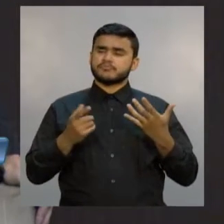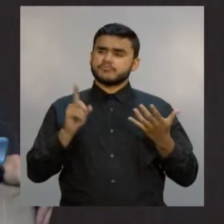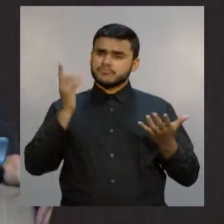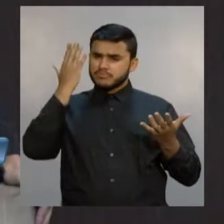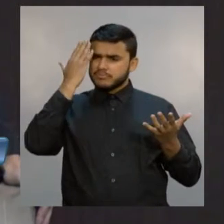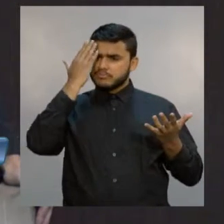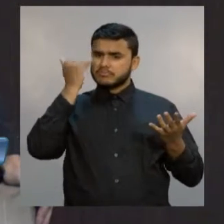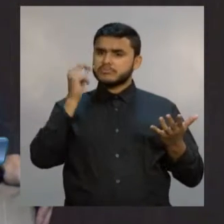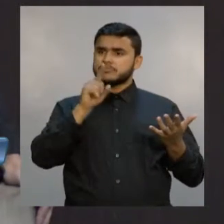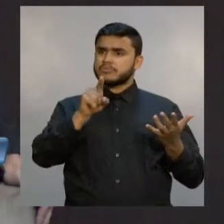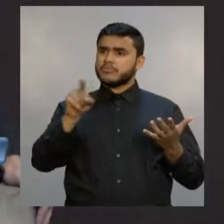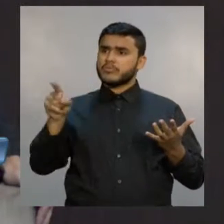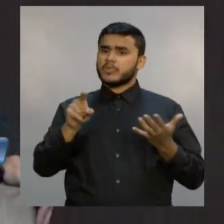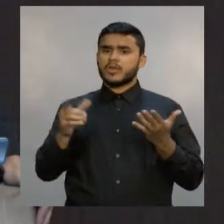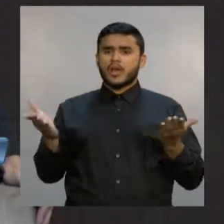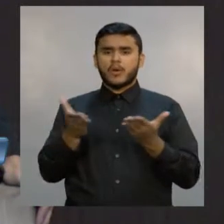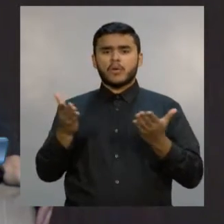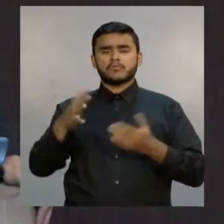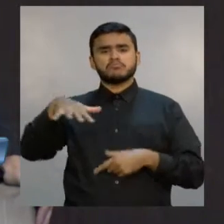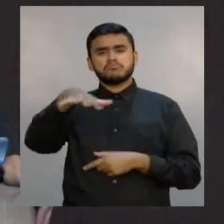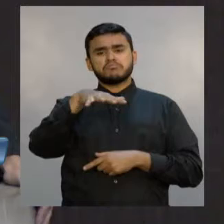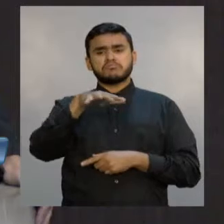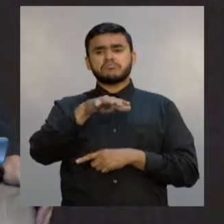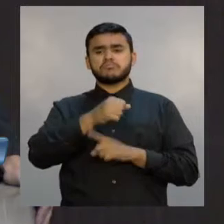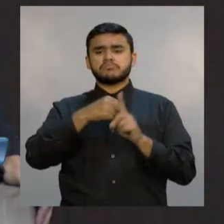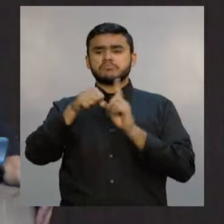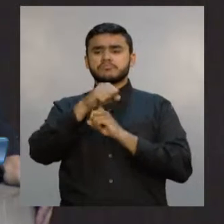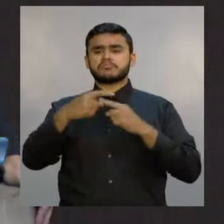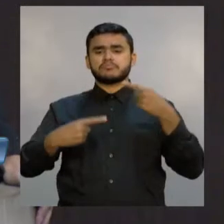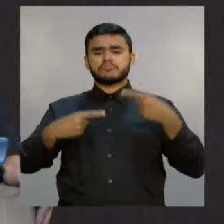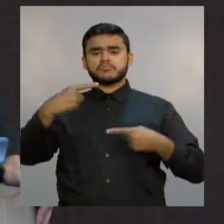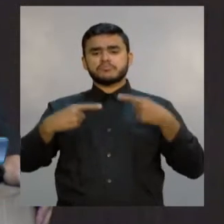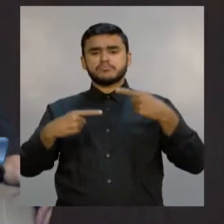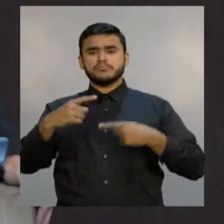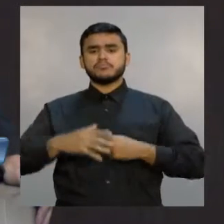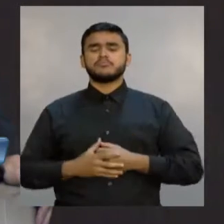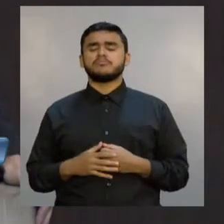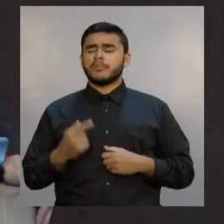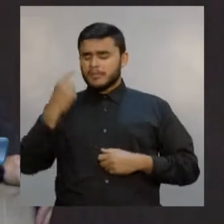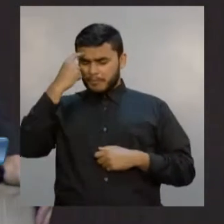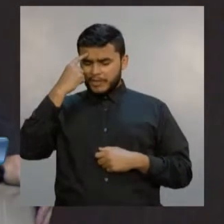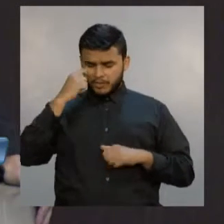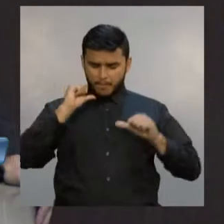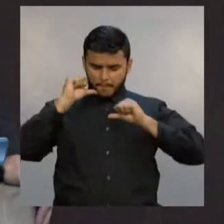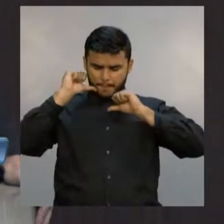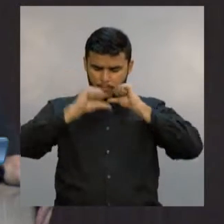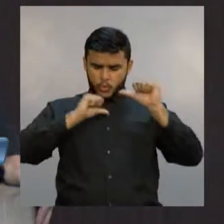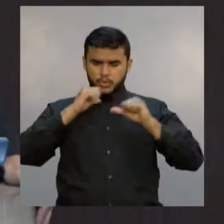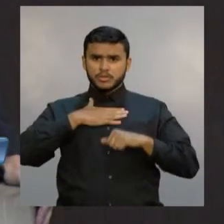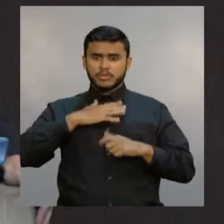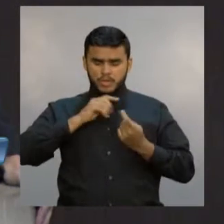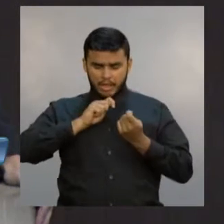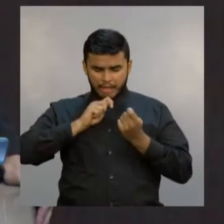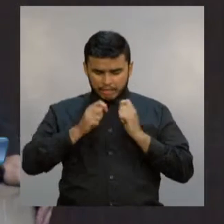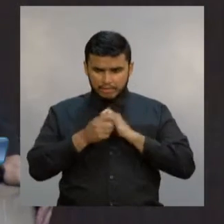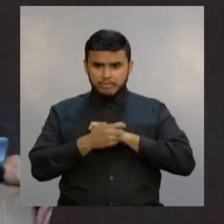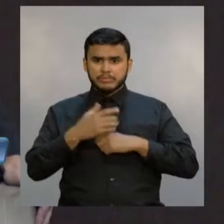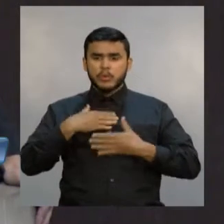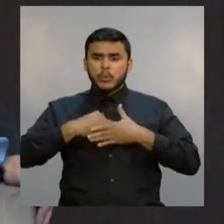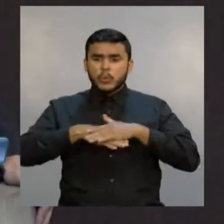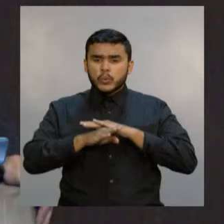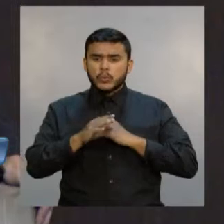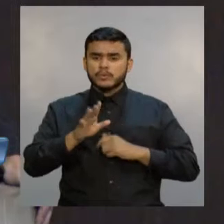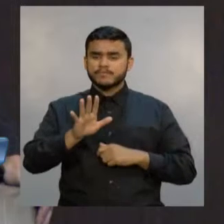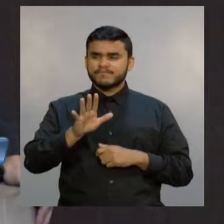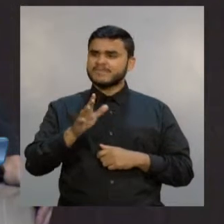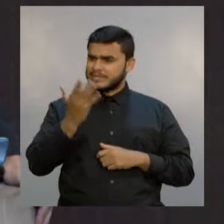da sociedade política que nós somos, o processo de desconstrução do machismo em si mesmos. Portanto,